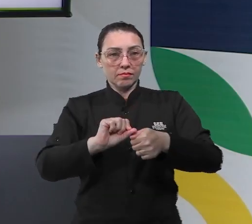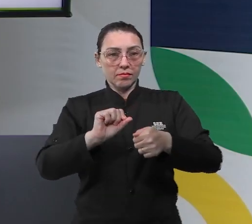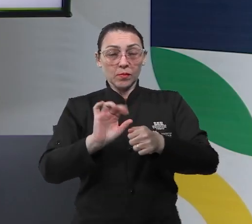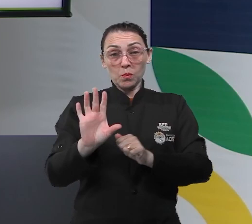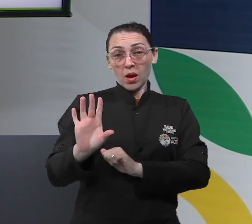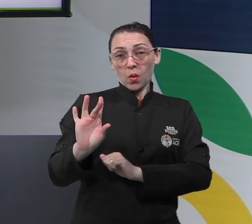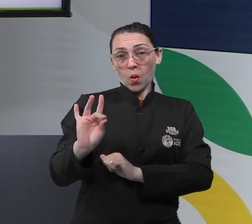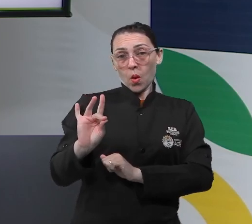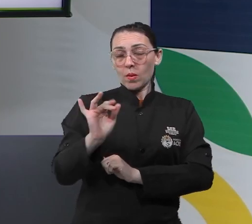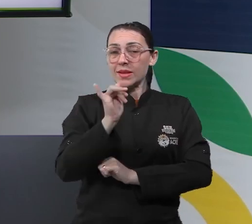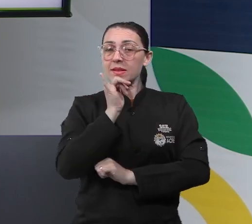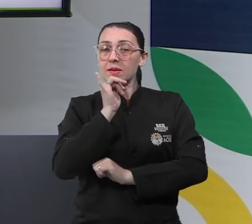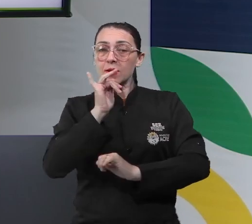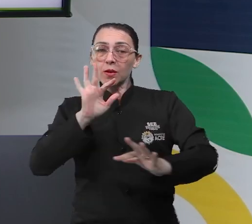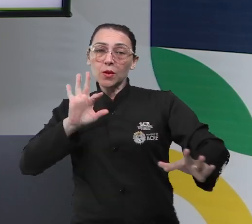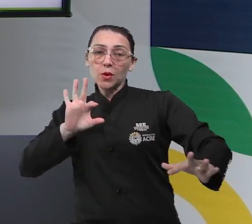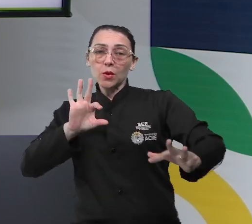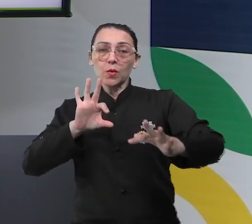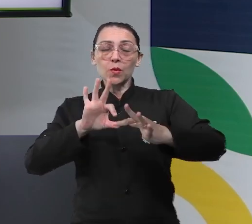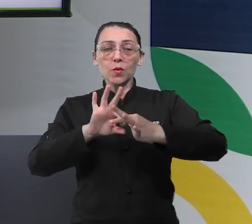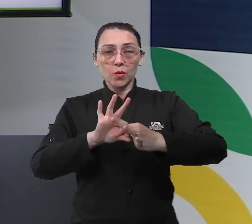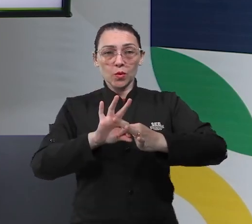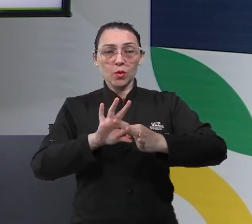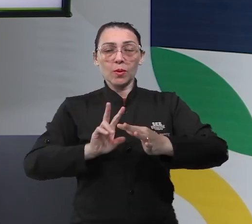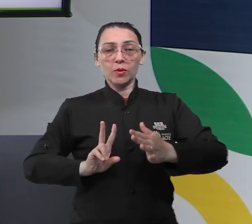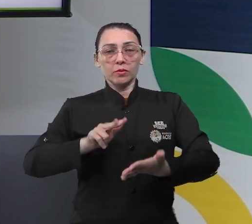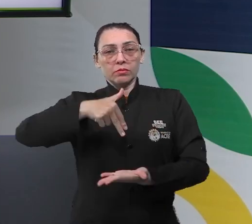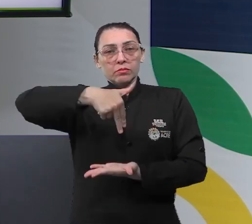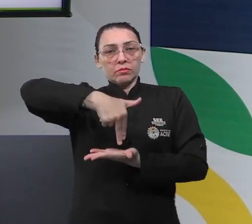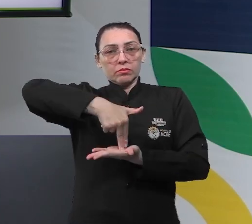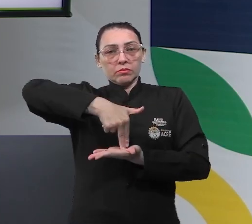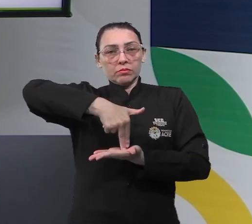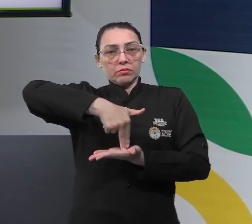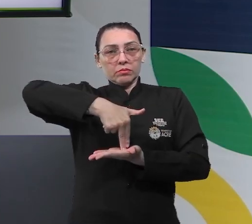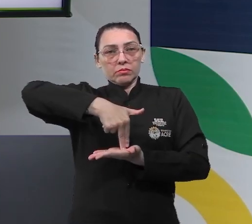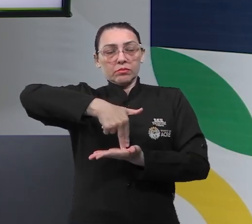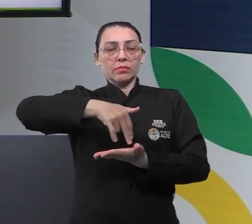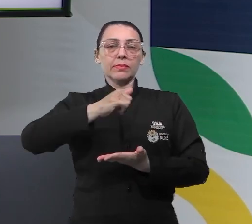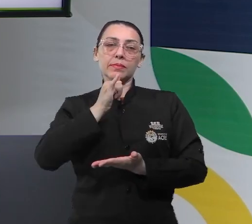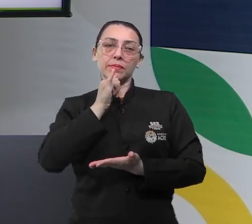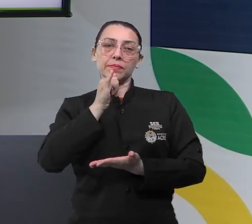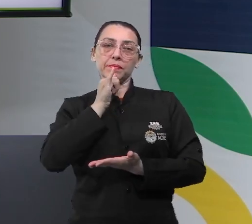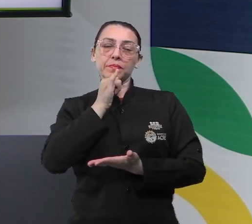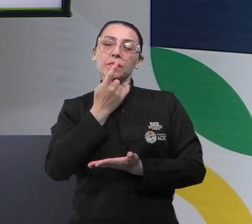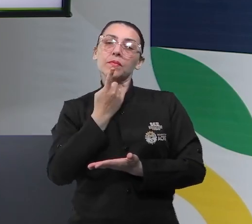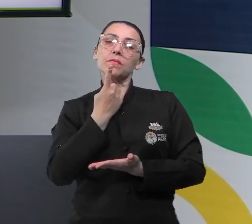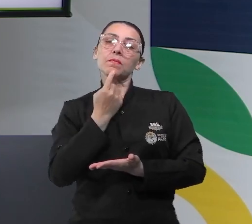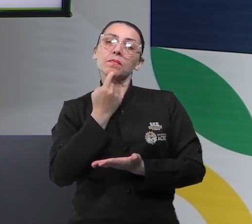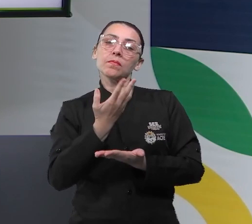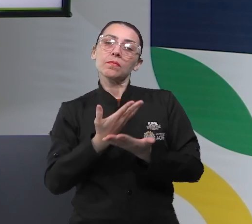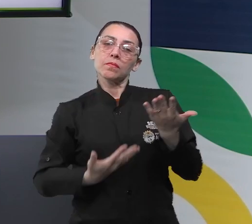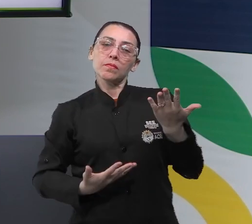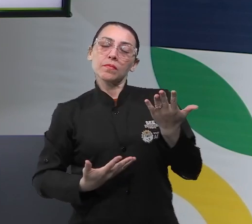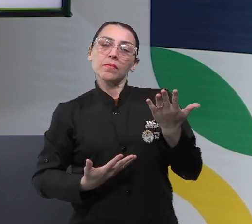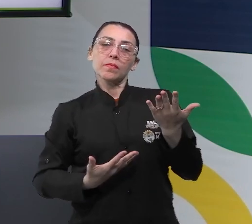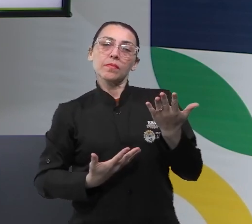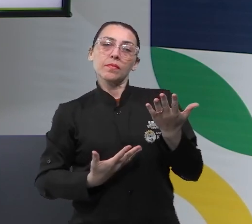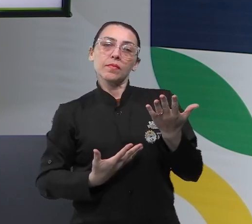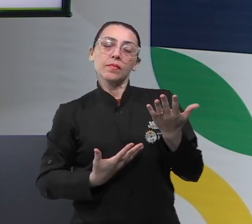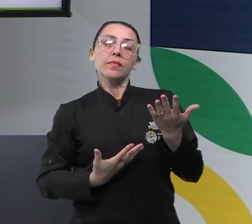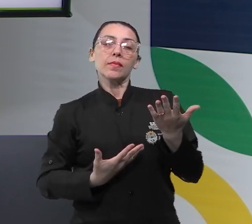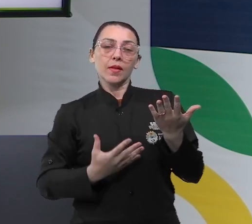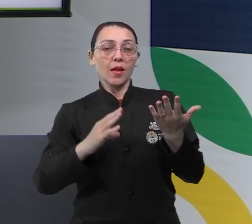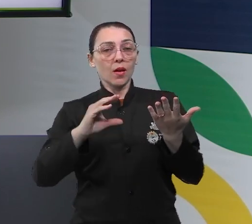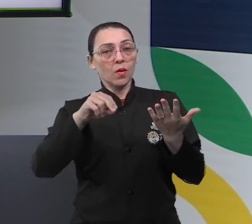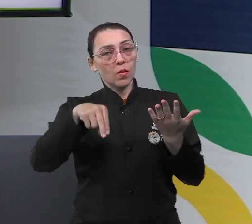cola que une tudo, né, para manter todo mundo ali no lugar. Por exemplo, o sangue, ele é um tecido conjuntivo. Ele